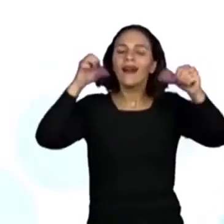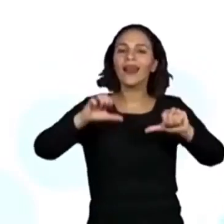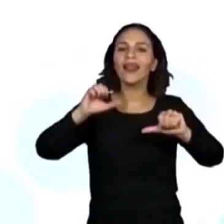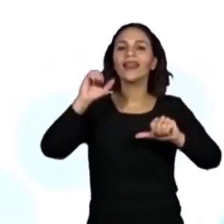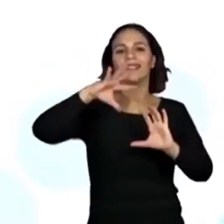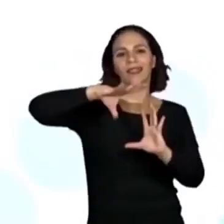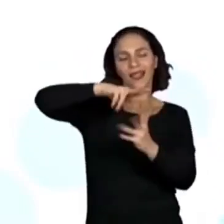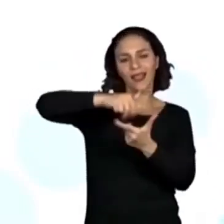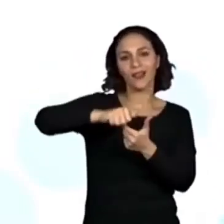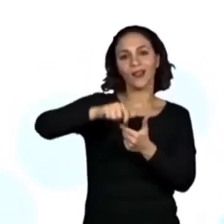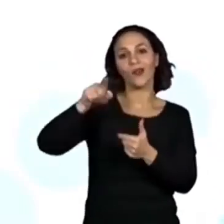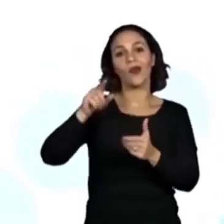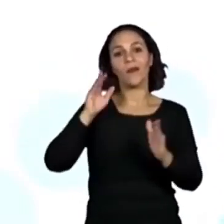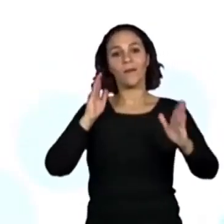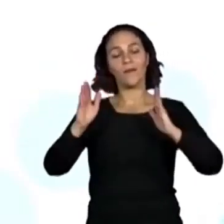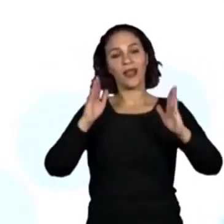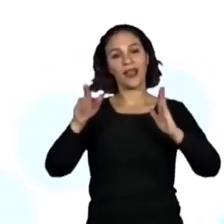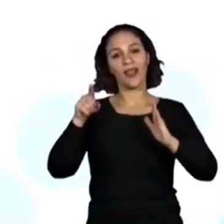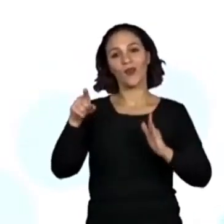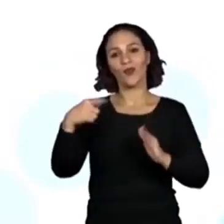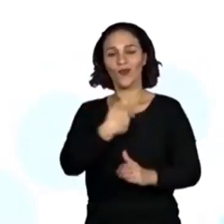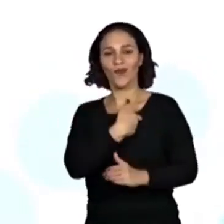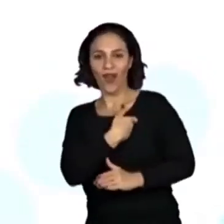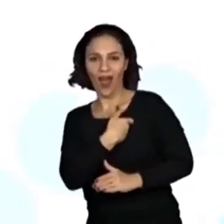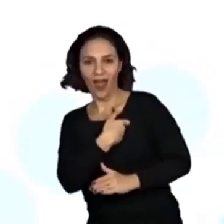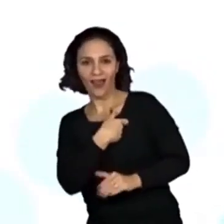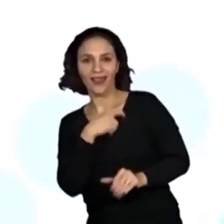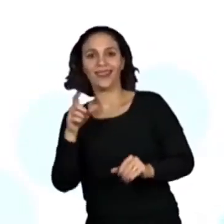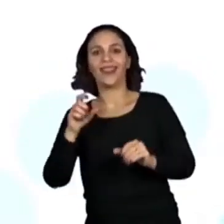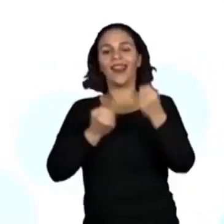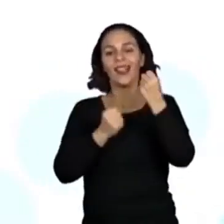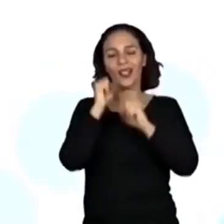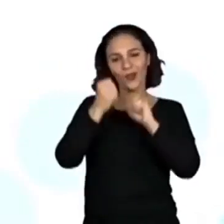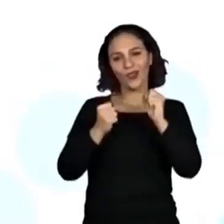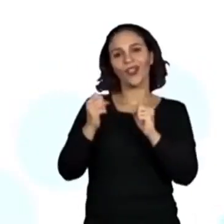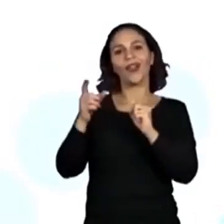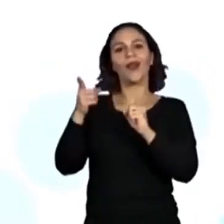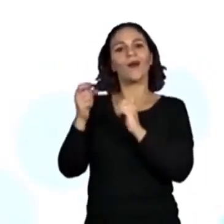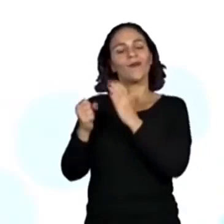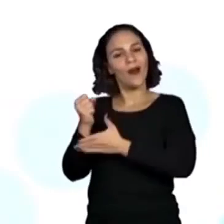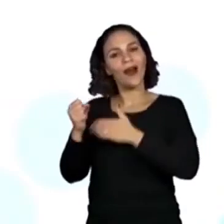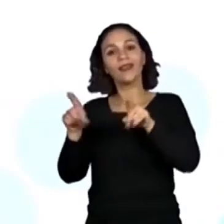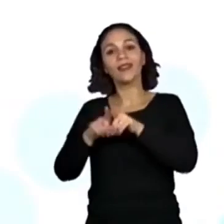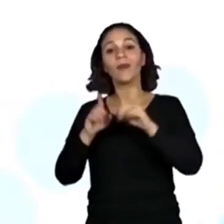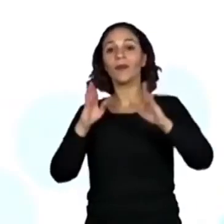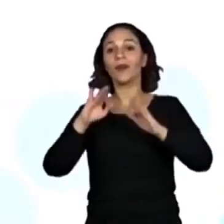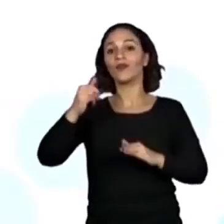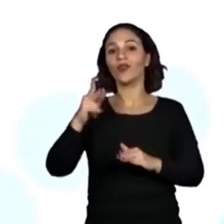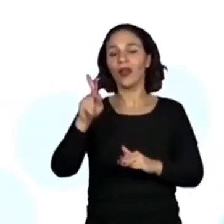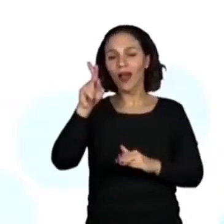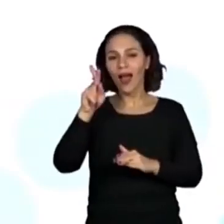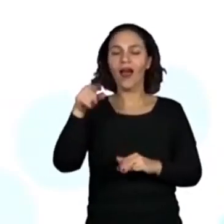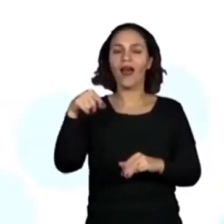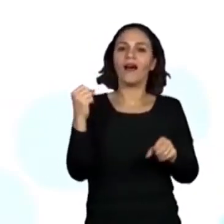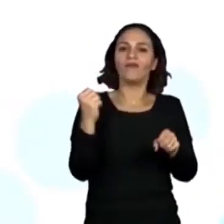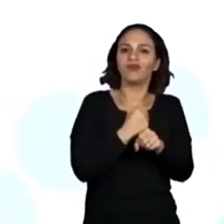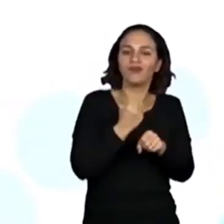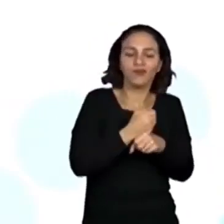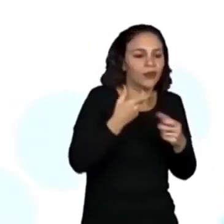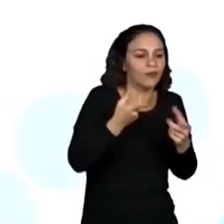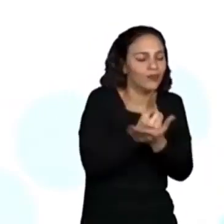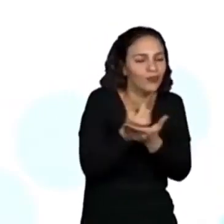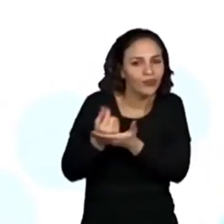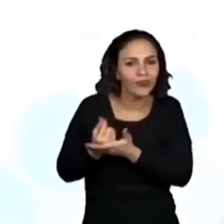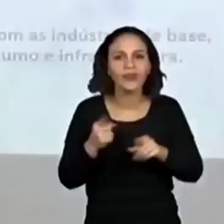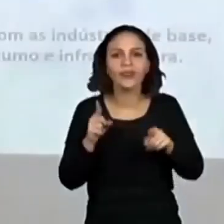Getúlio Vargas com as indústrias de base e o período JK, né, a indústria de consumo e infraestrutura. Então, fica a